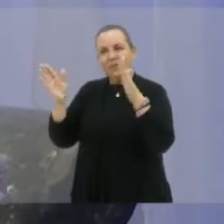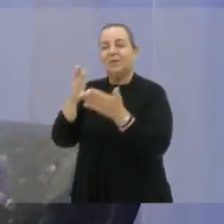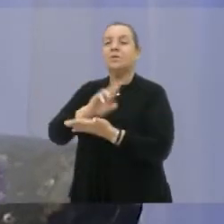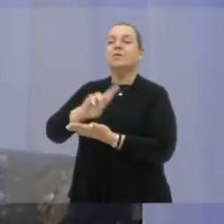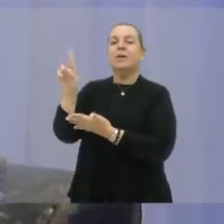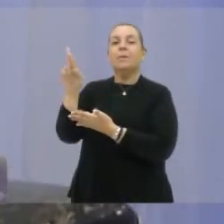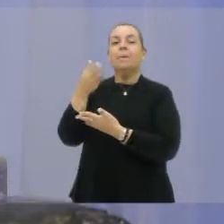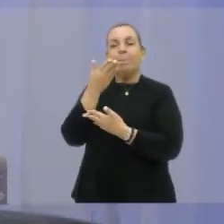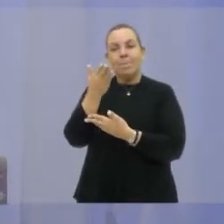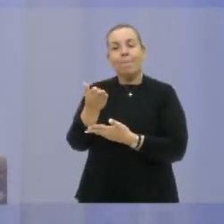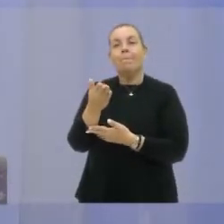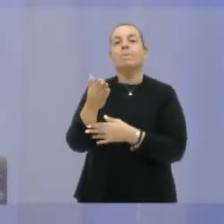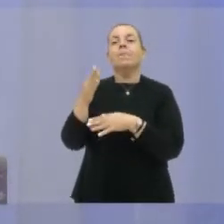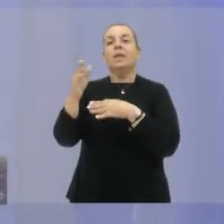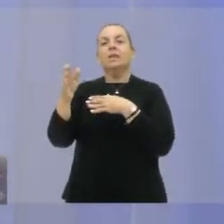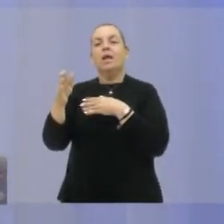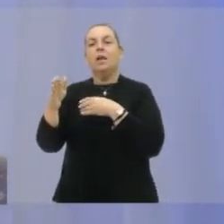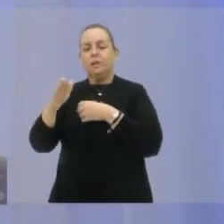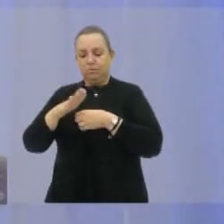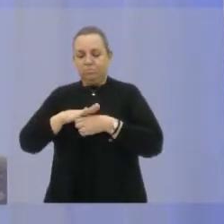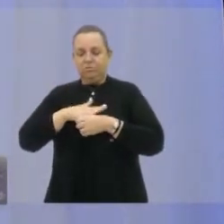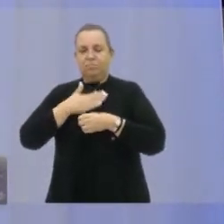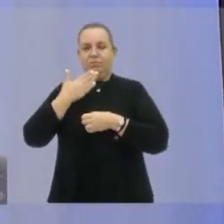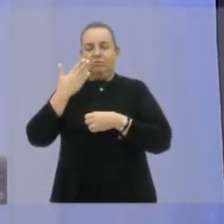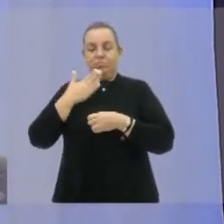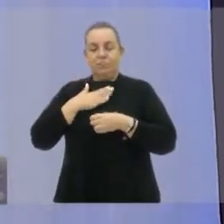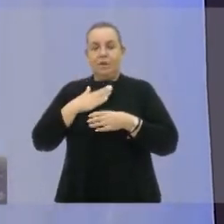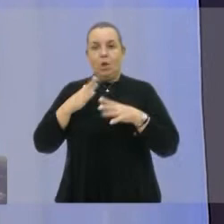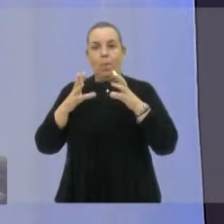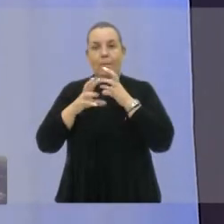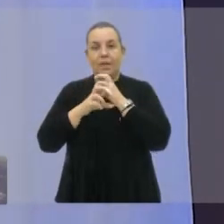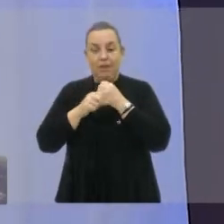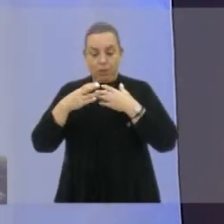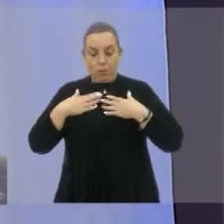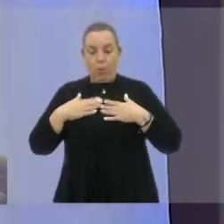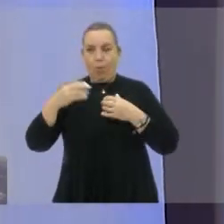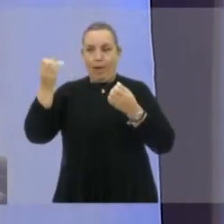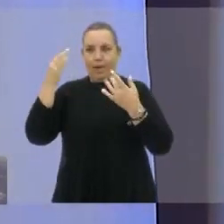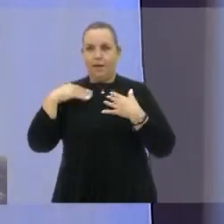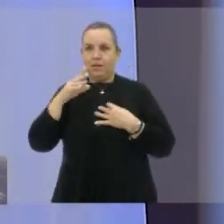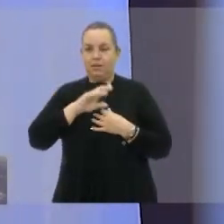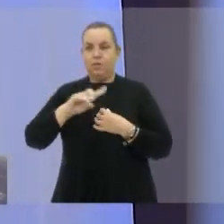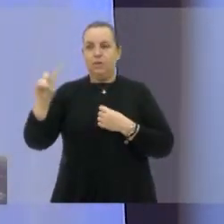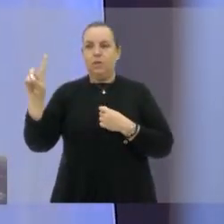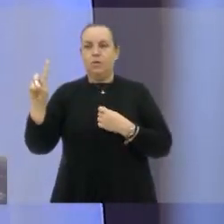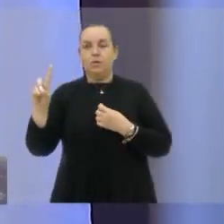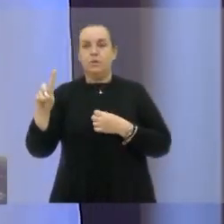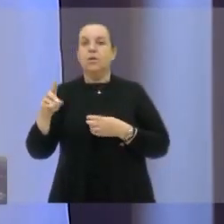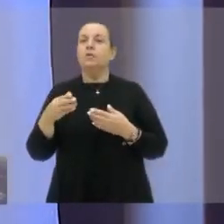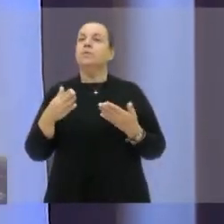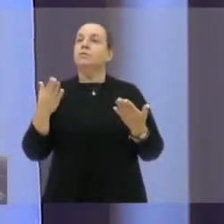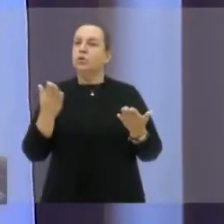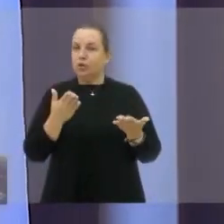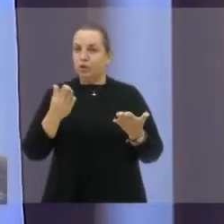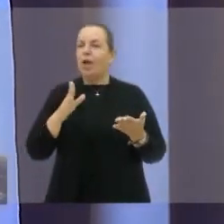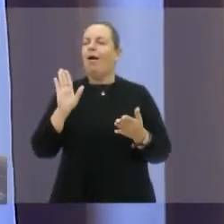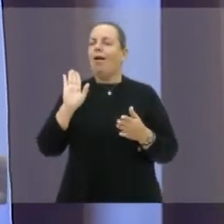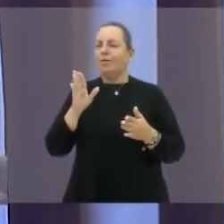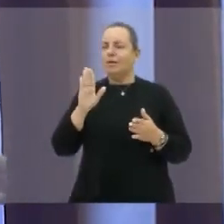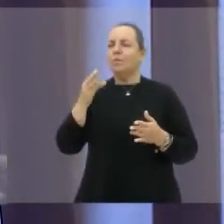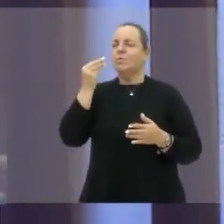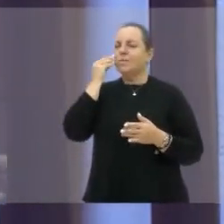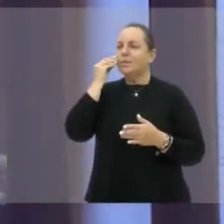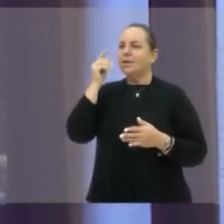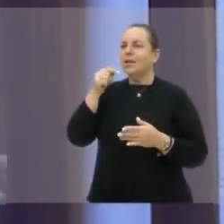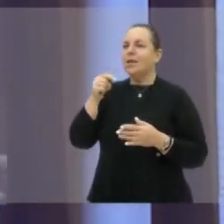está se preenchendo da graça de Deus. Nós vamos com o ministério daqui a pouco provar esse amor, sentir esse amor e olhar para